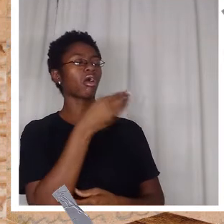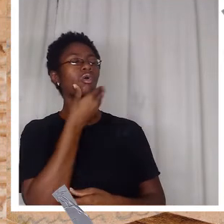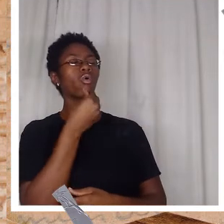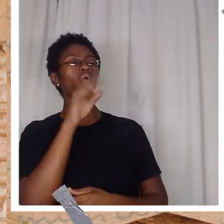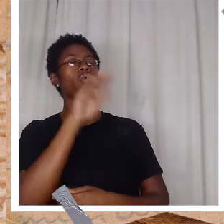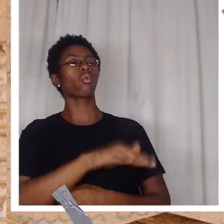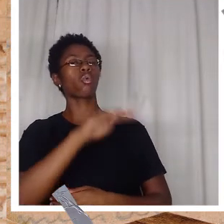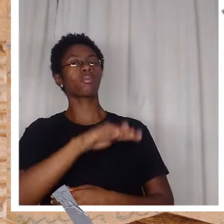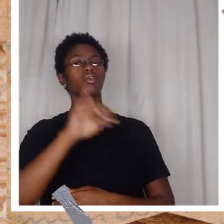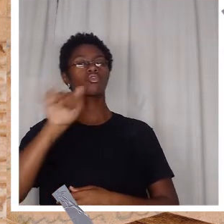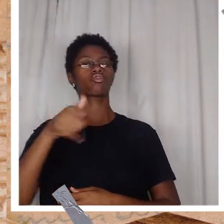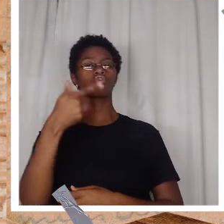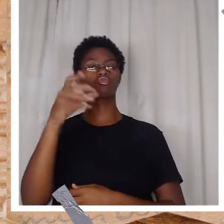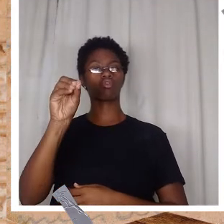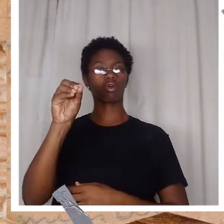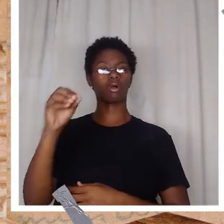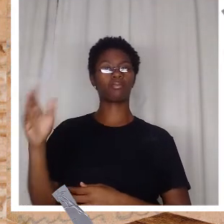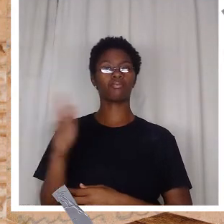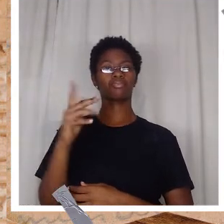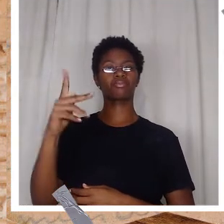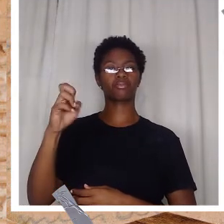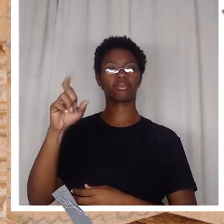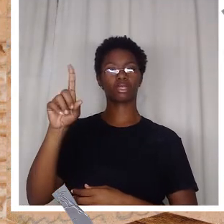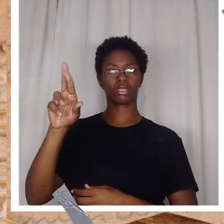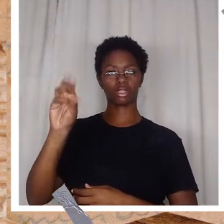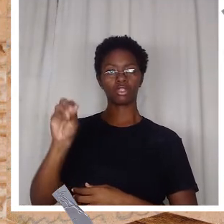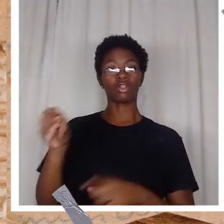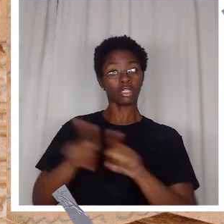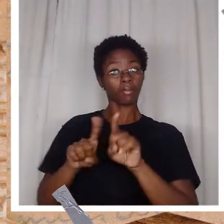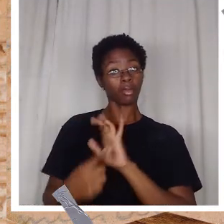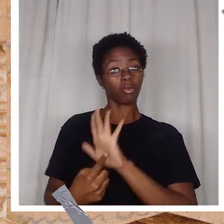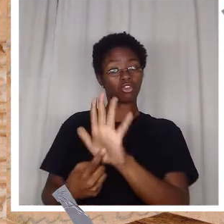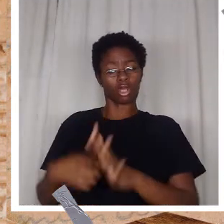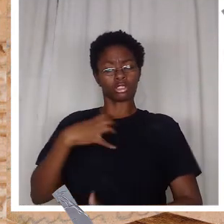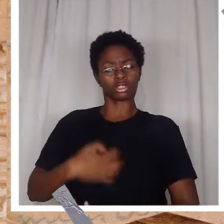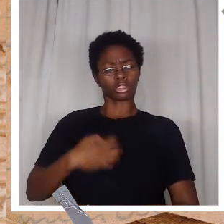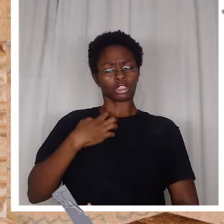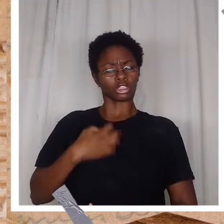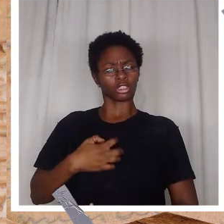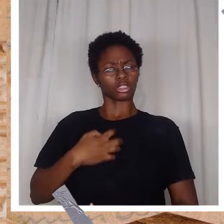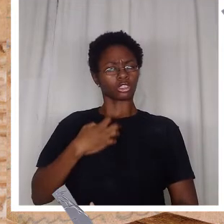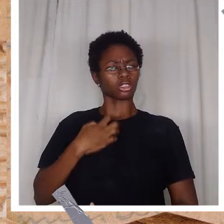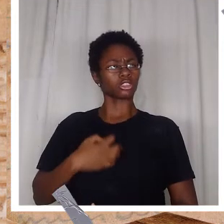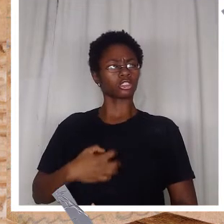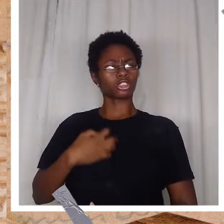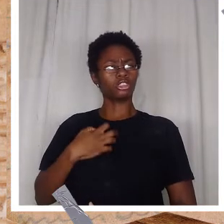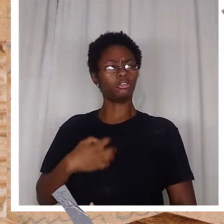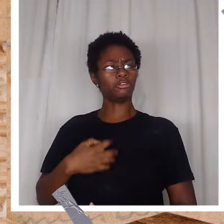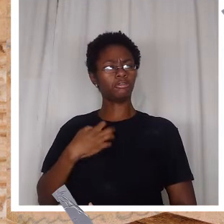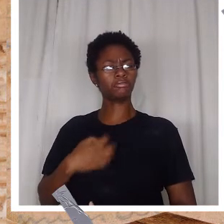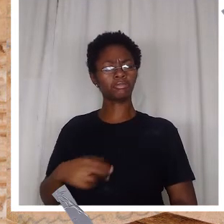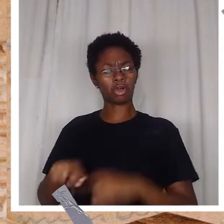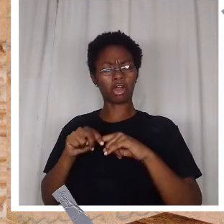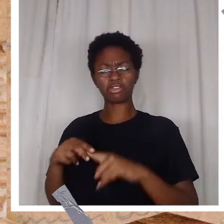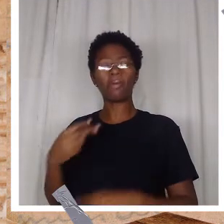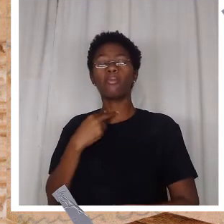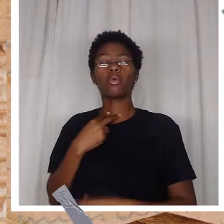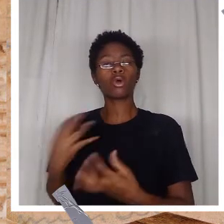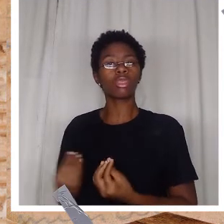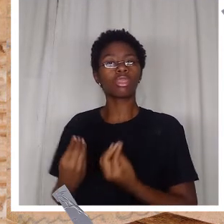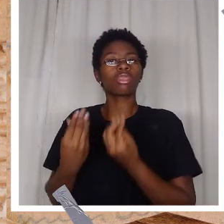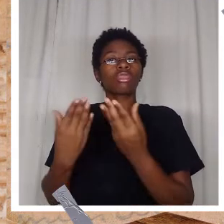certa maneira, demonstrar nossa frustração de ainda não podermos oferecer aos nossos irmãos, aos